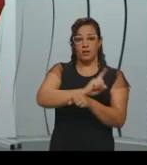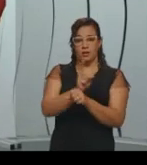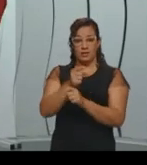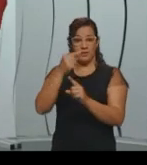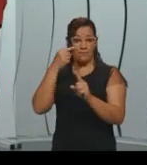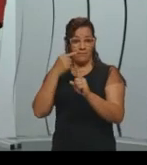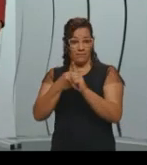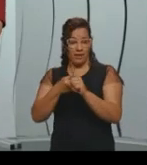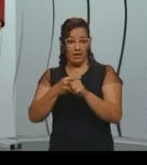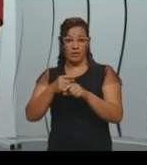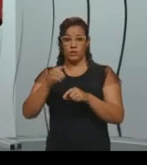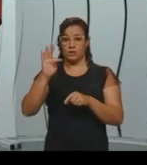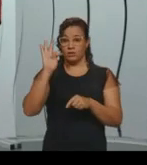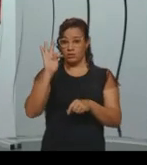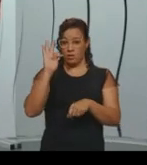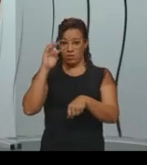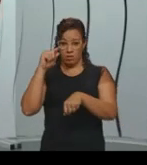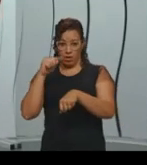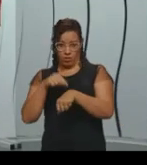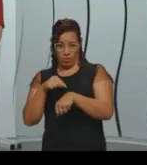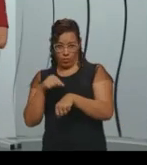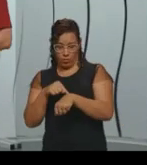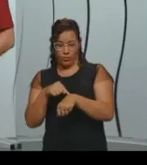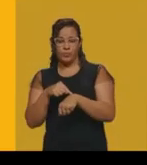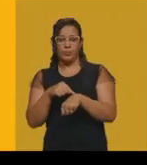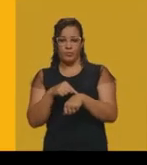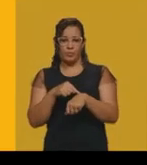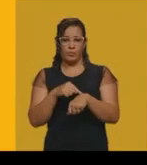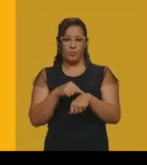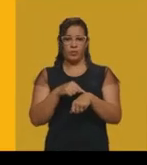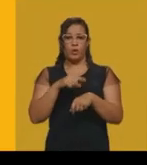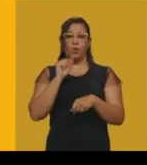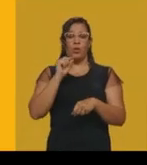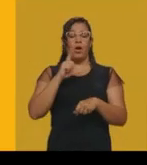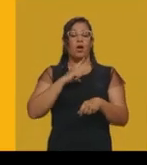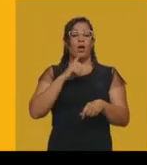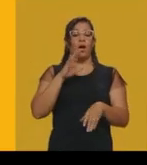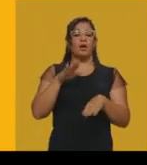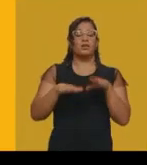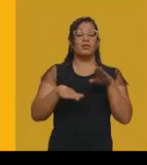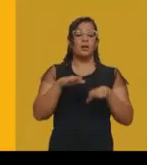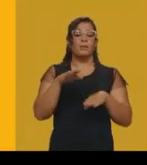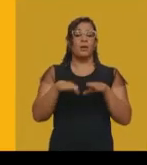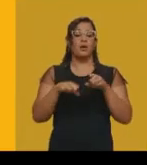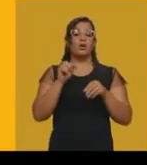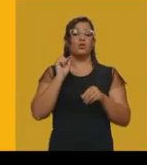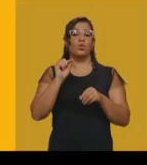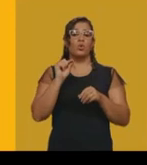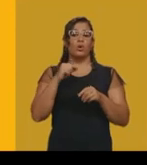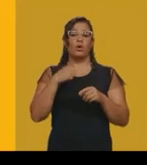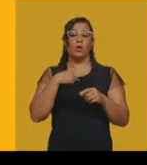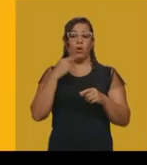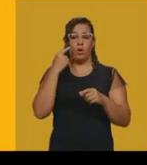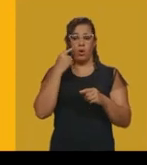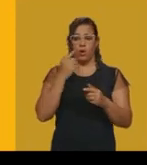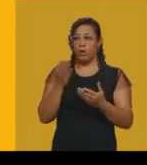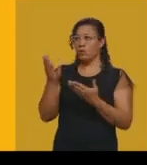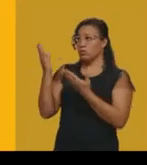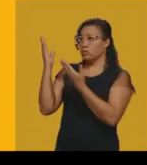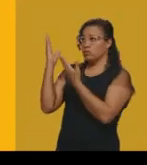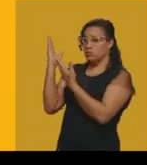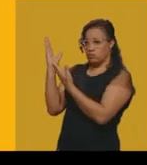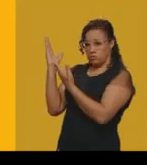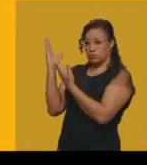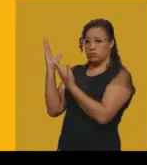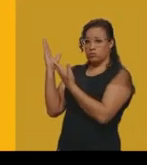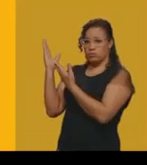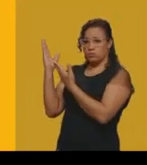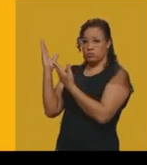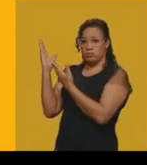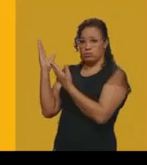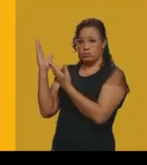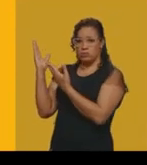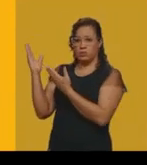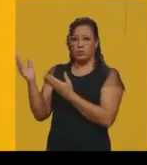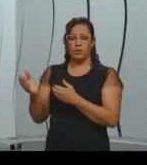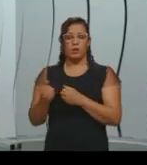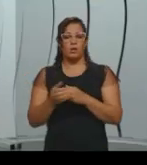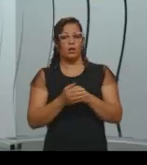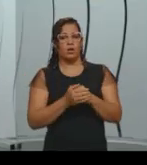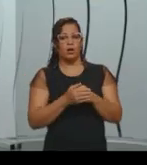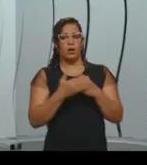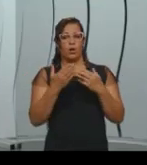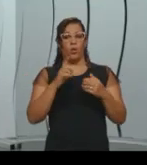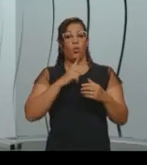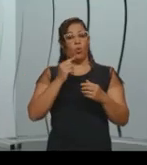É um gráfico onde vai ficar paralelo ao eixo horizontal. Ele pode ficar tanto aqui na